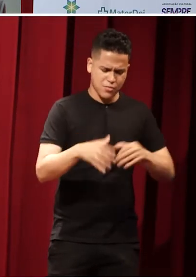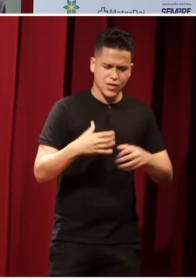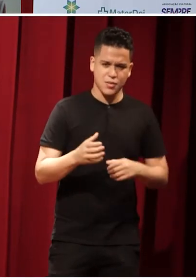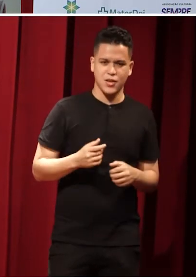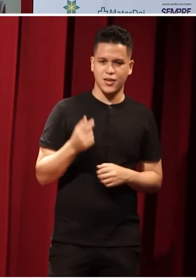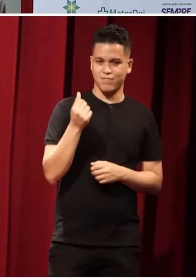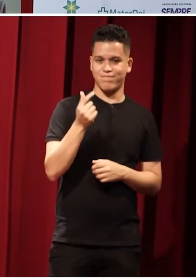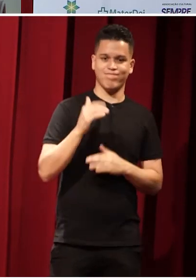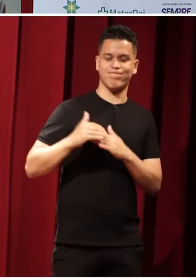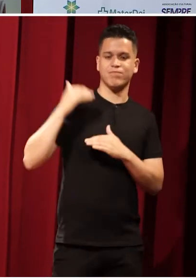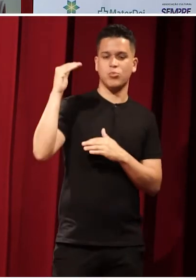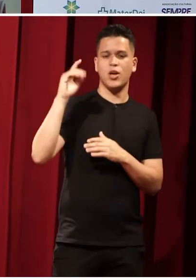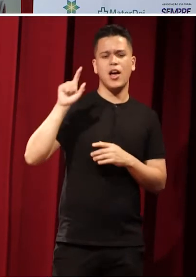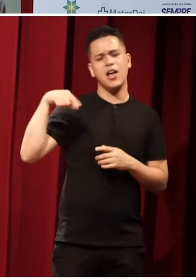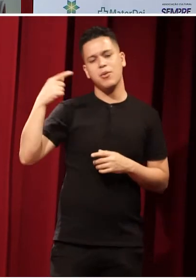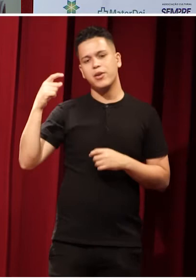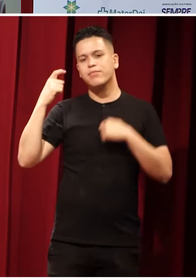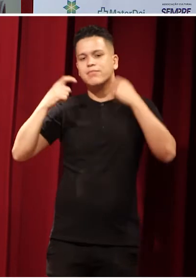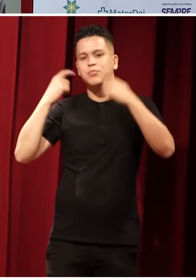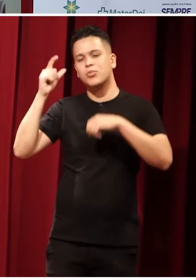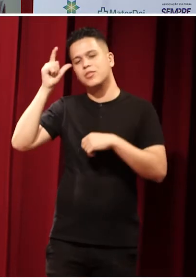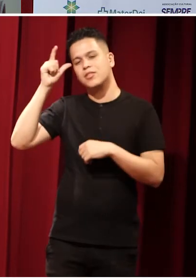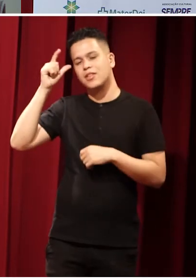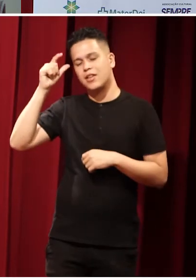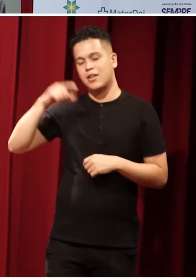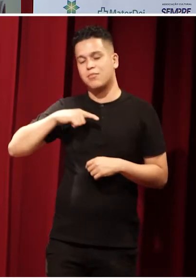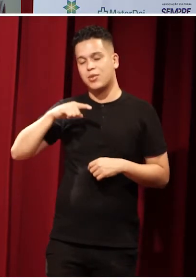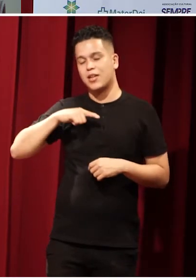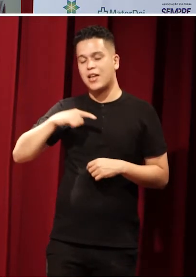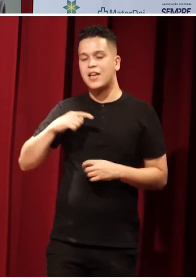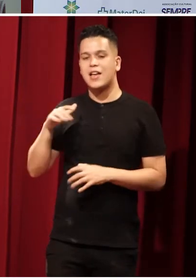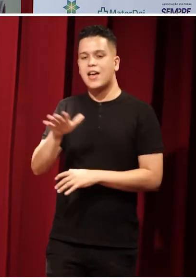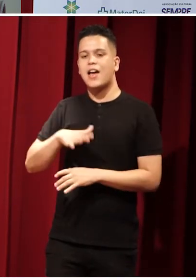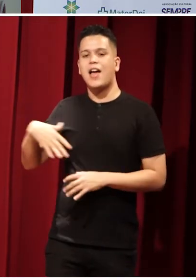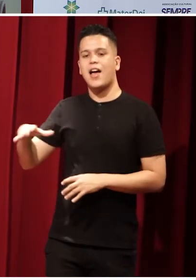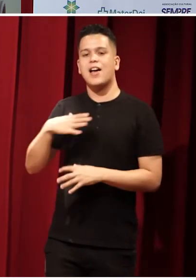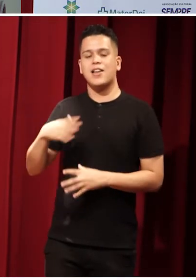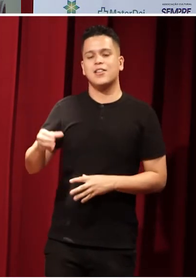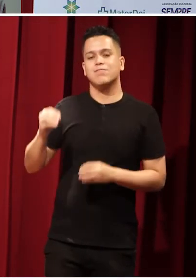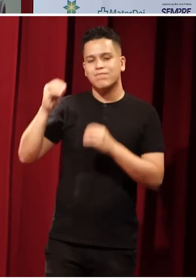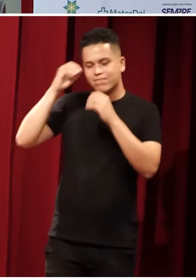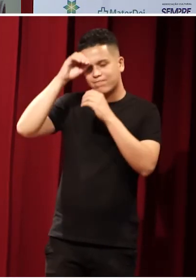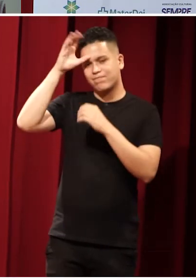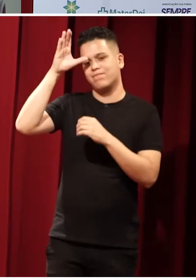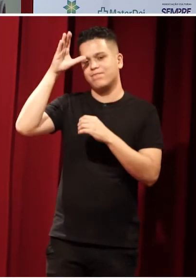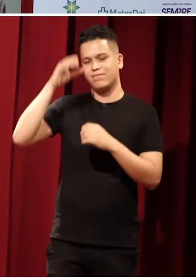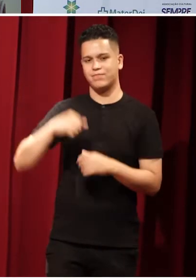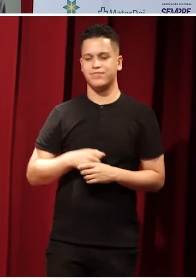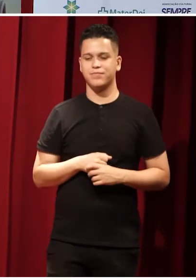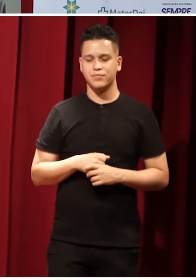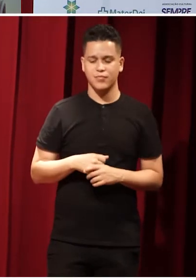recursos a partir da exploração da economia primária, você está gerando ao mesmo tempo, um conjunto de forças